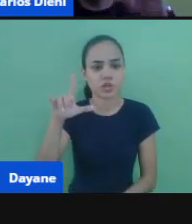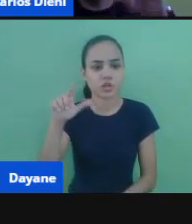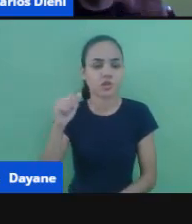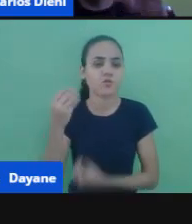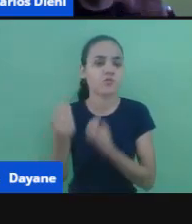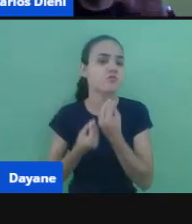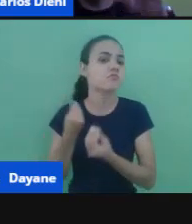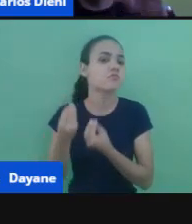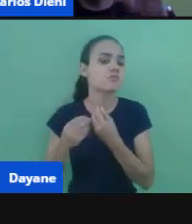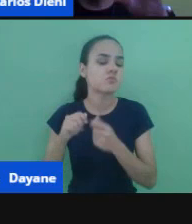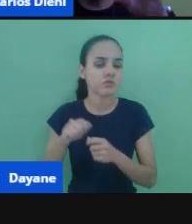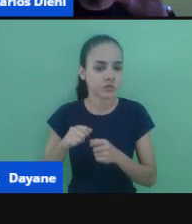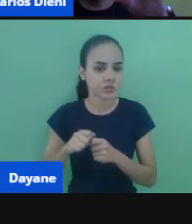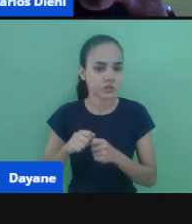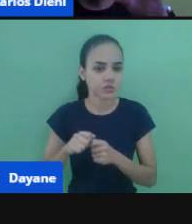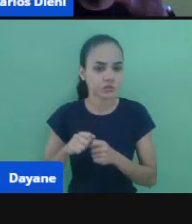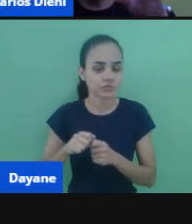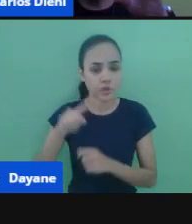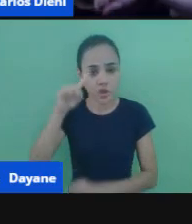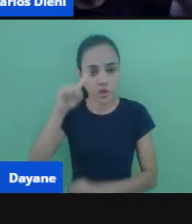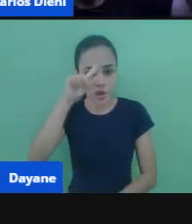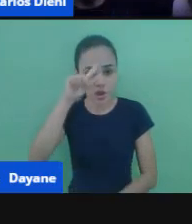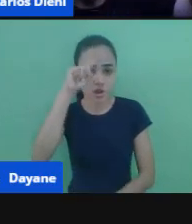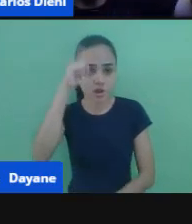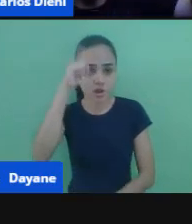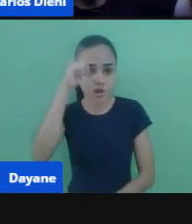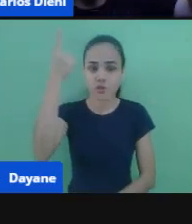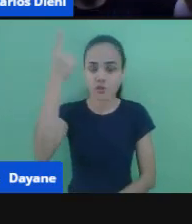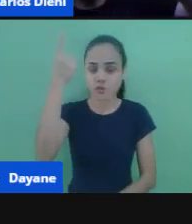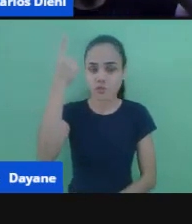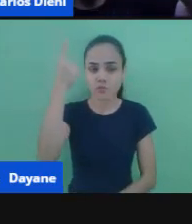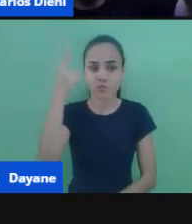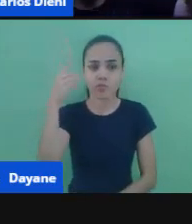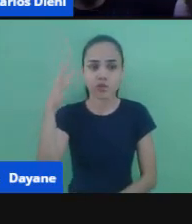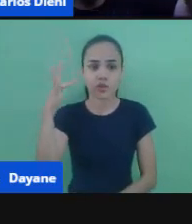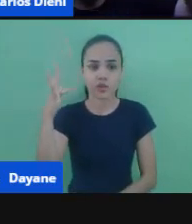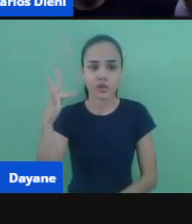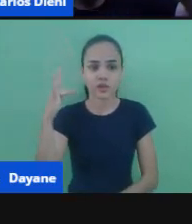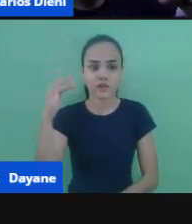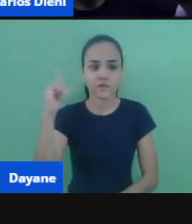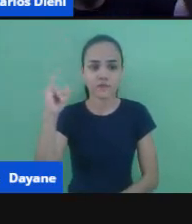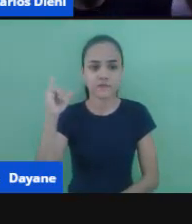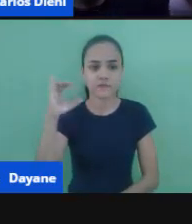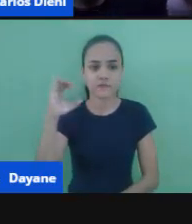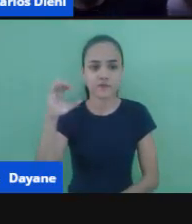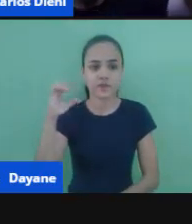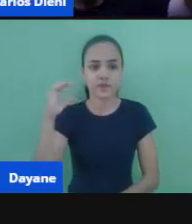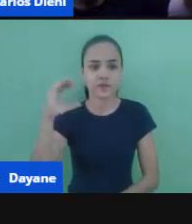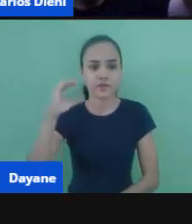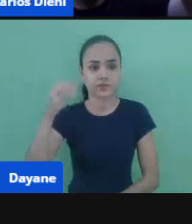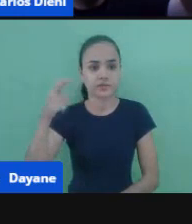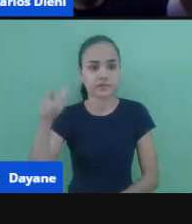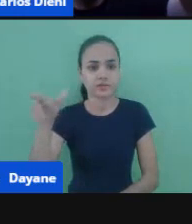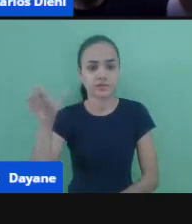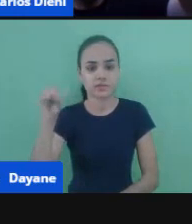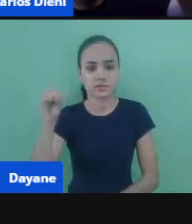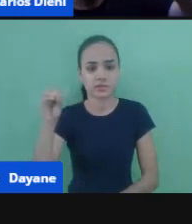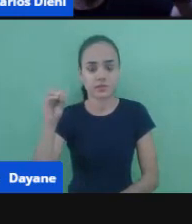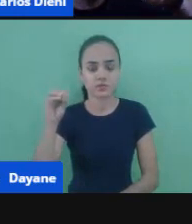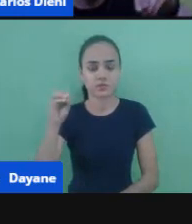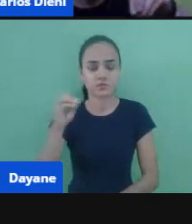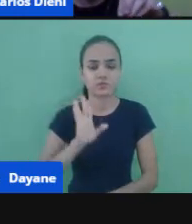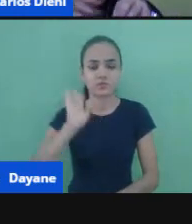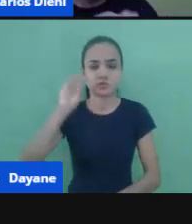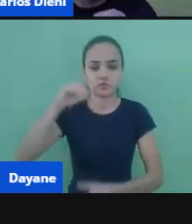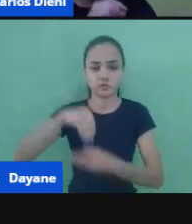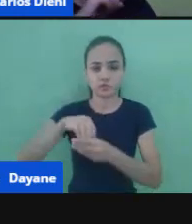ficção com uma atriz que ela vai num baú de antiguidades da casa dela e ela encontra a